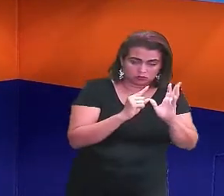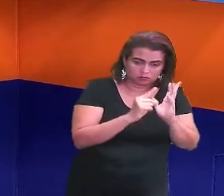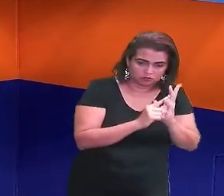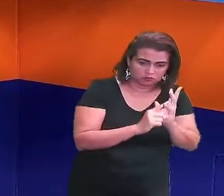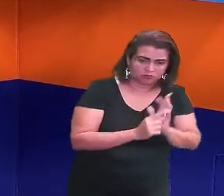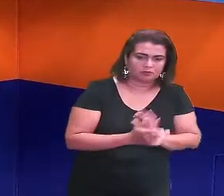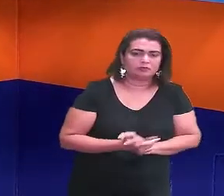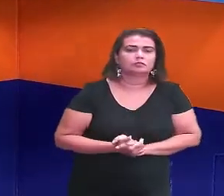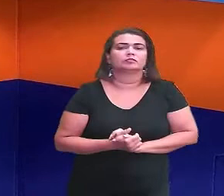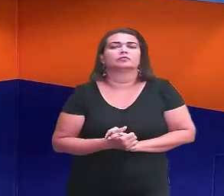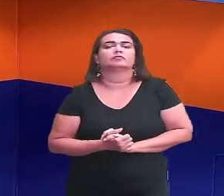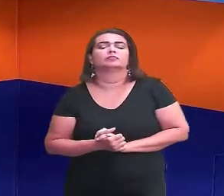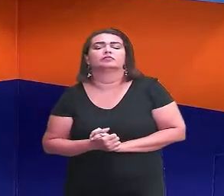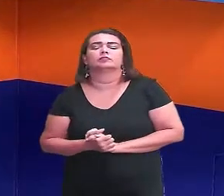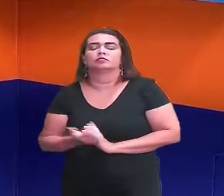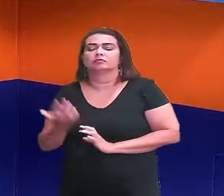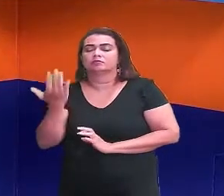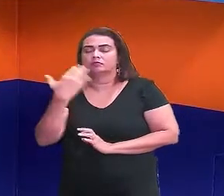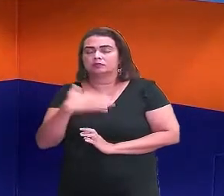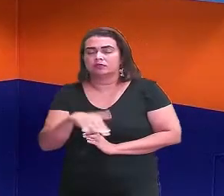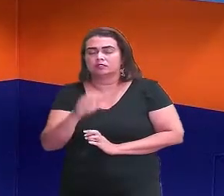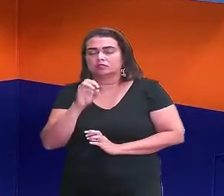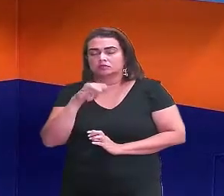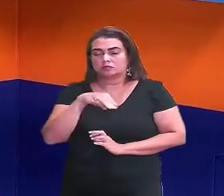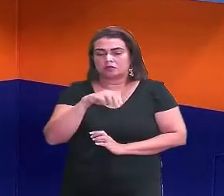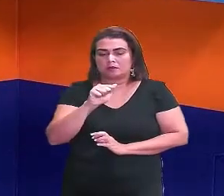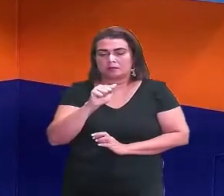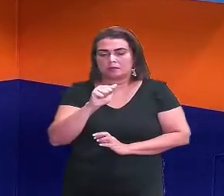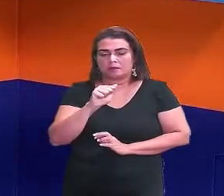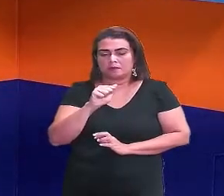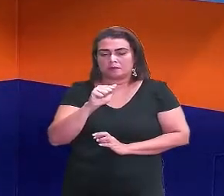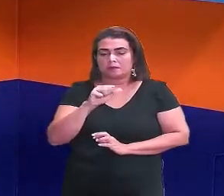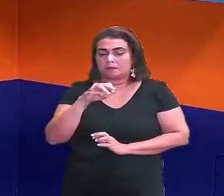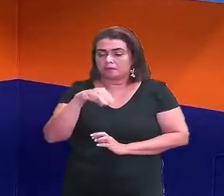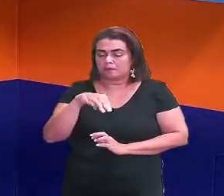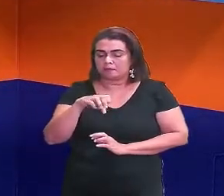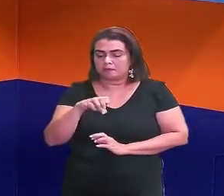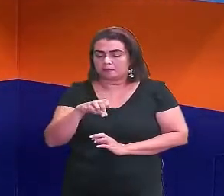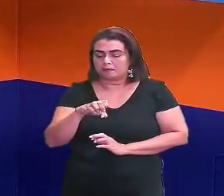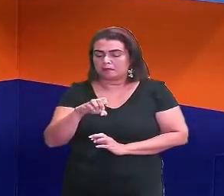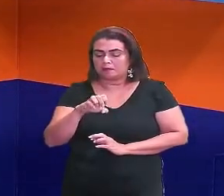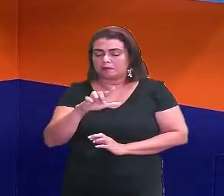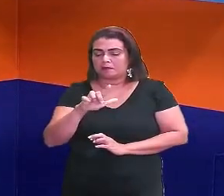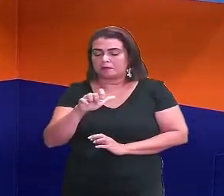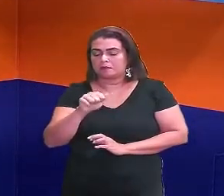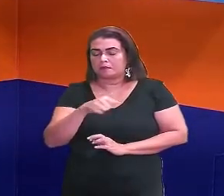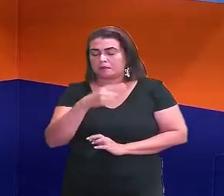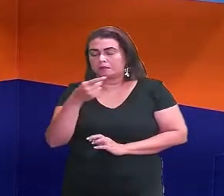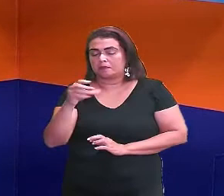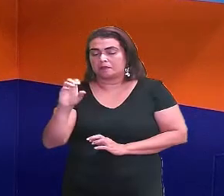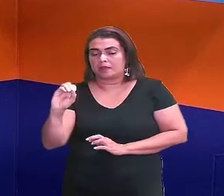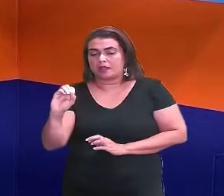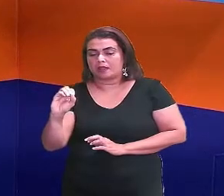sílabas, tá? A próxima imagem é um melão. A gente, quando vai falar, a gente